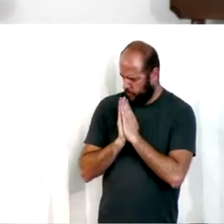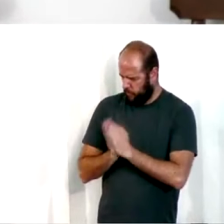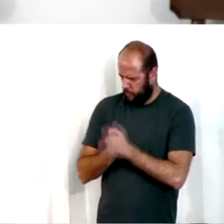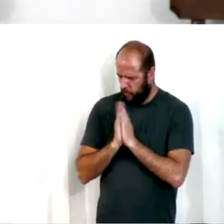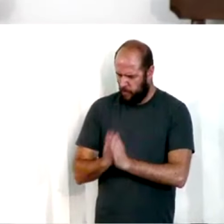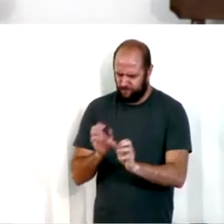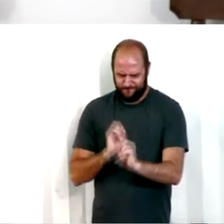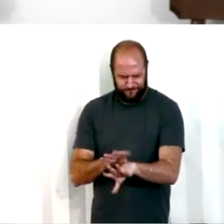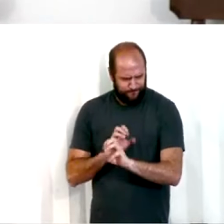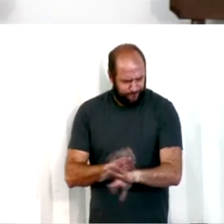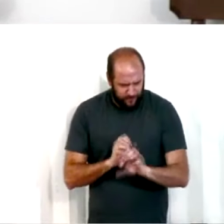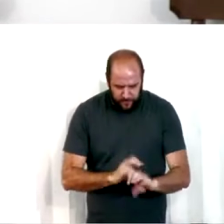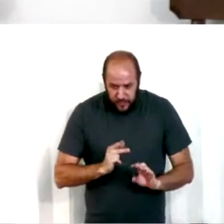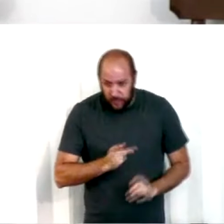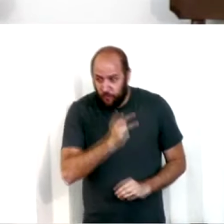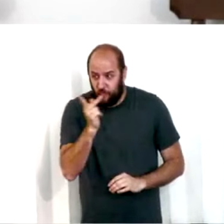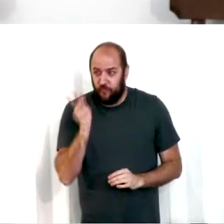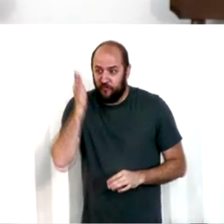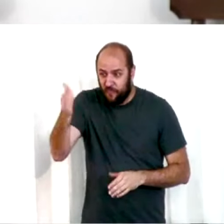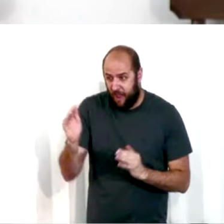ensinava, e ele visitava as pessoas.